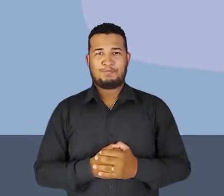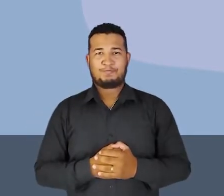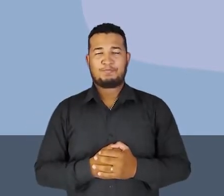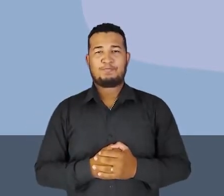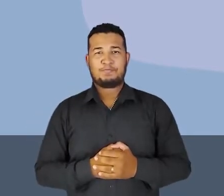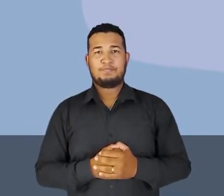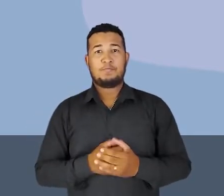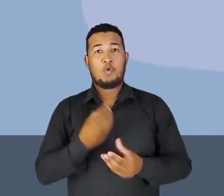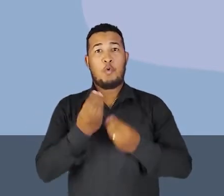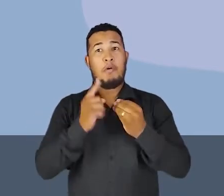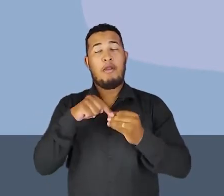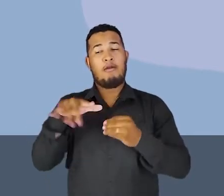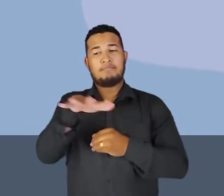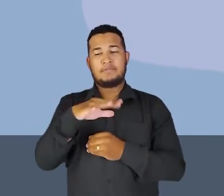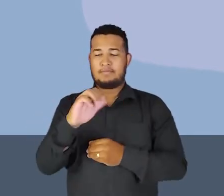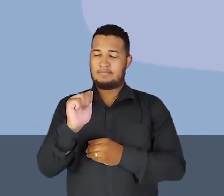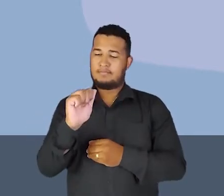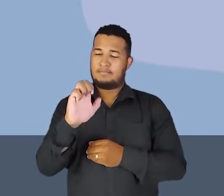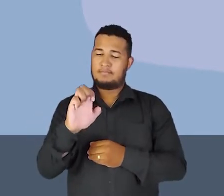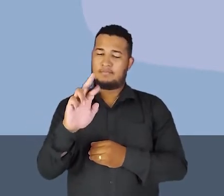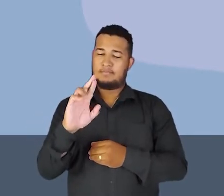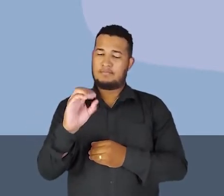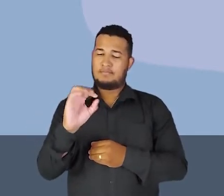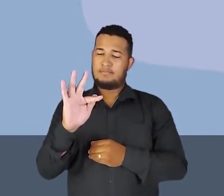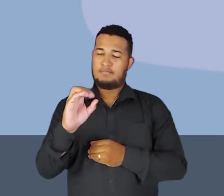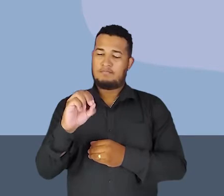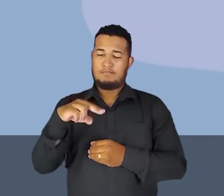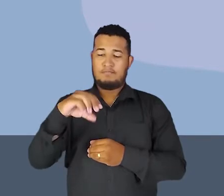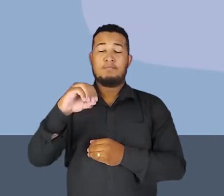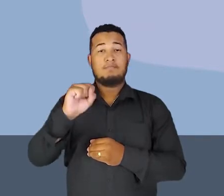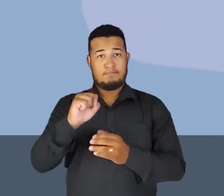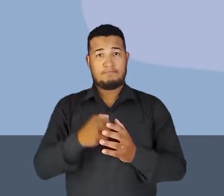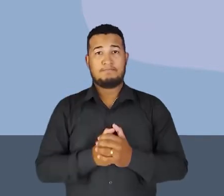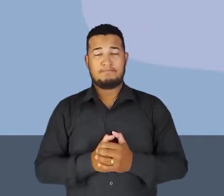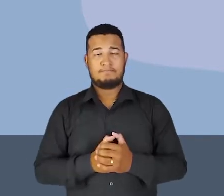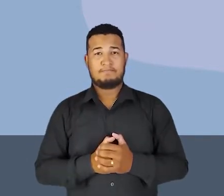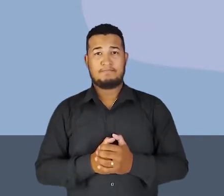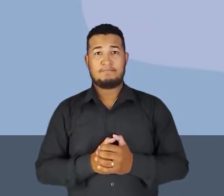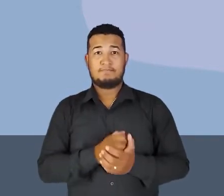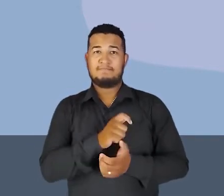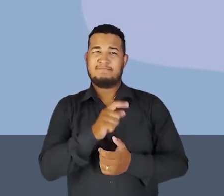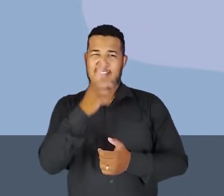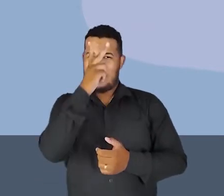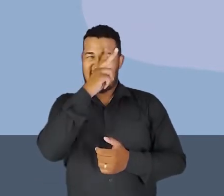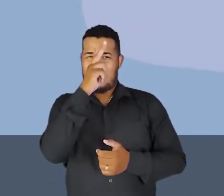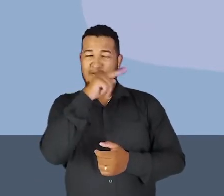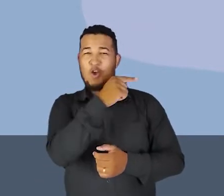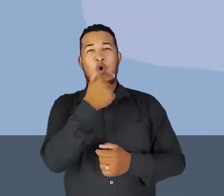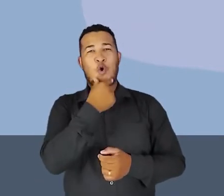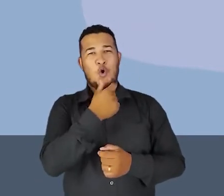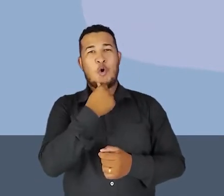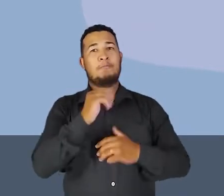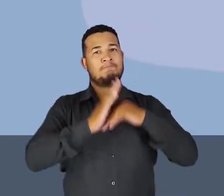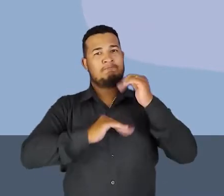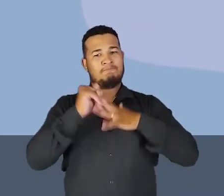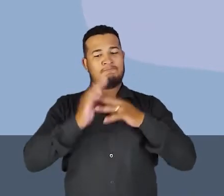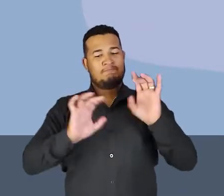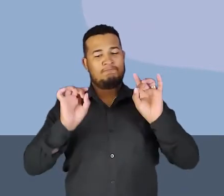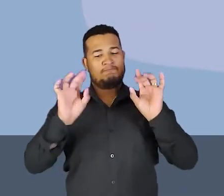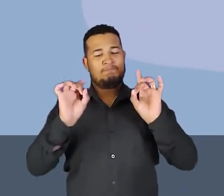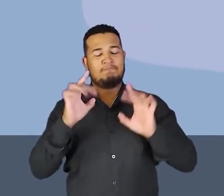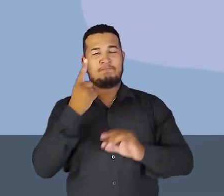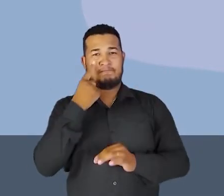dos aerófonos. Aqui de novo o Waikiki, voltando para vocês.